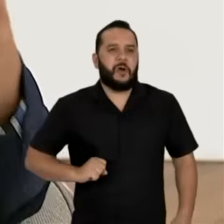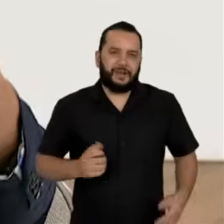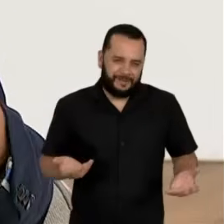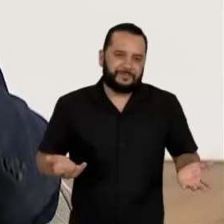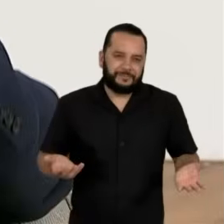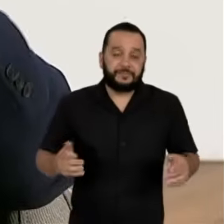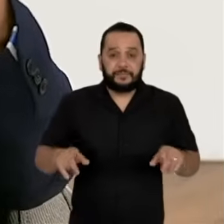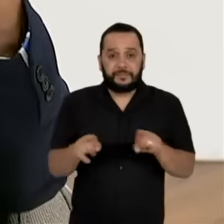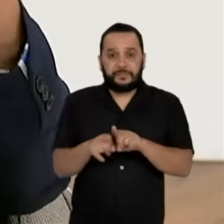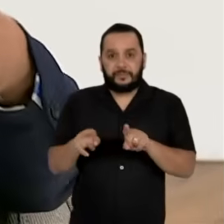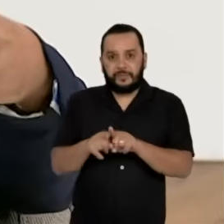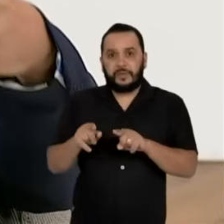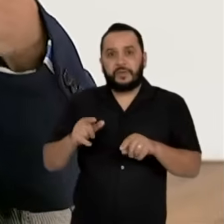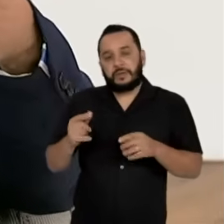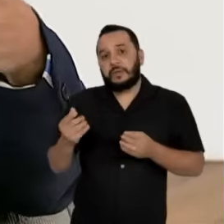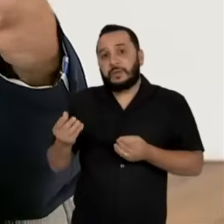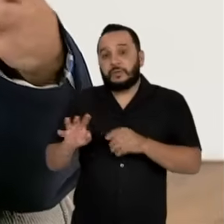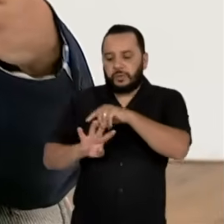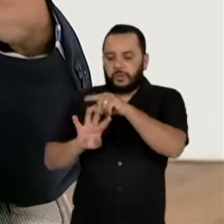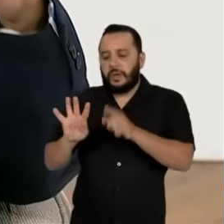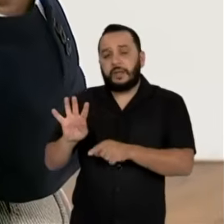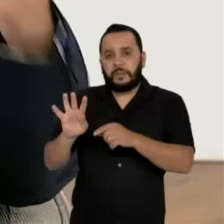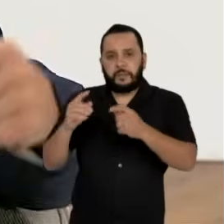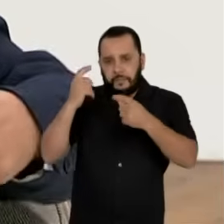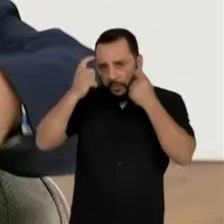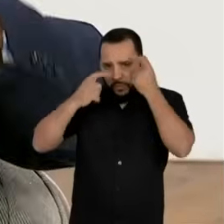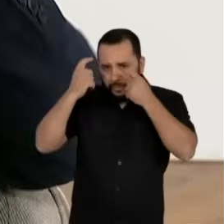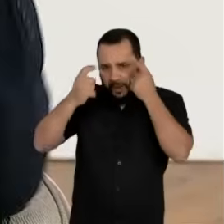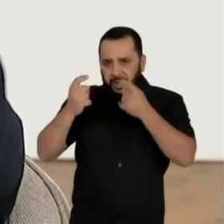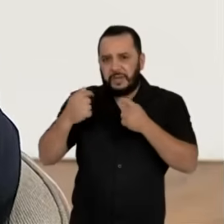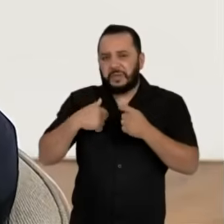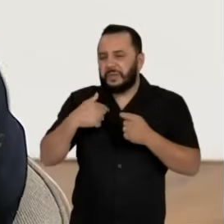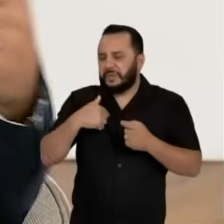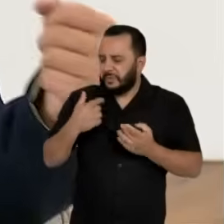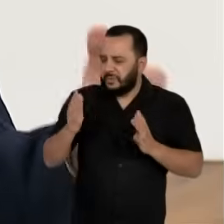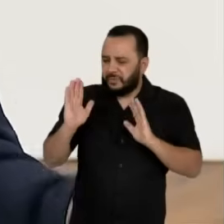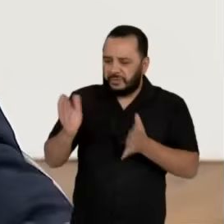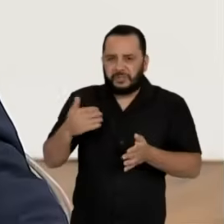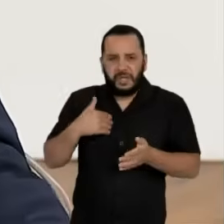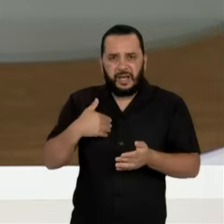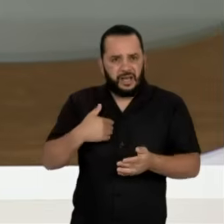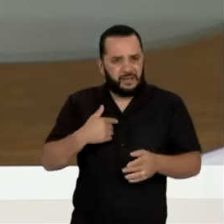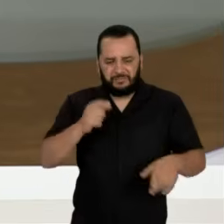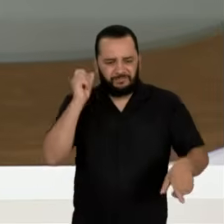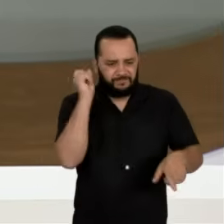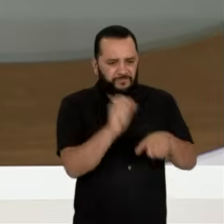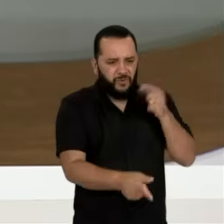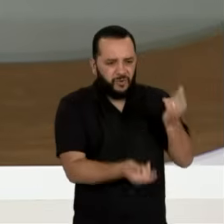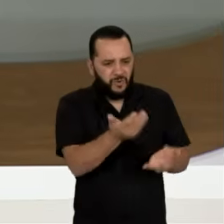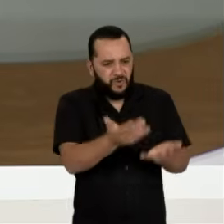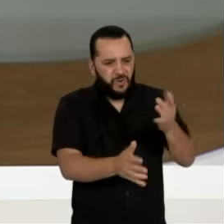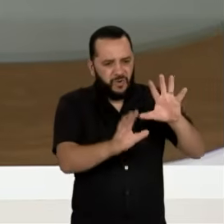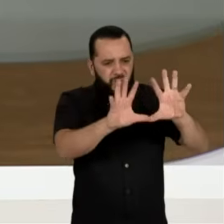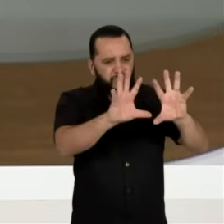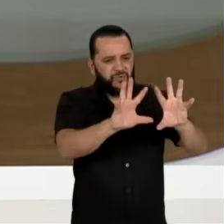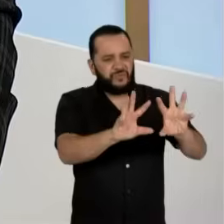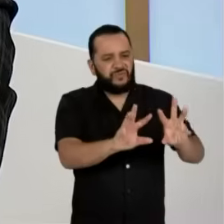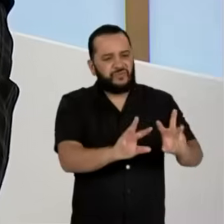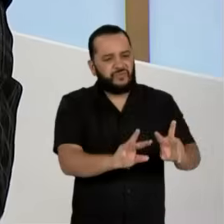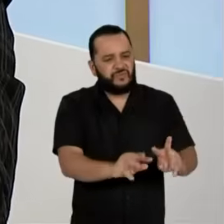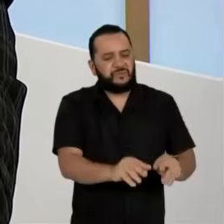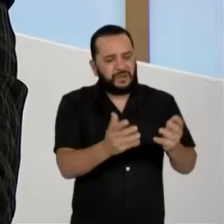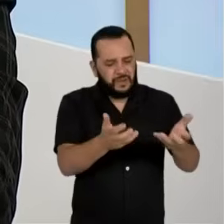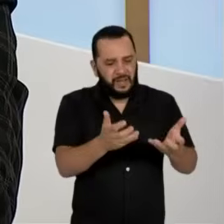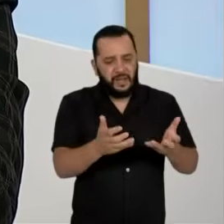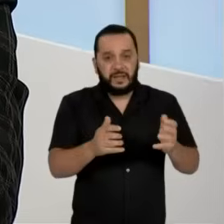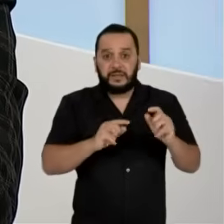contas, como é que usava o dinheiro, mas o que eles queriam mesmo era apagar fogo e estavam naquela emoção, né? E ficaram muito abalados. Quer